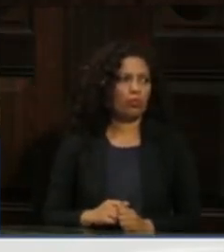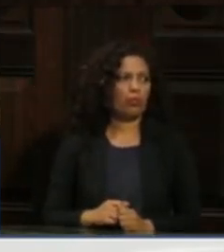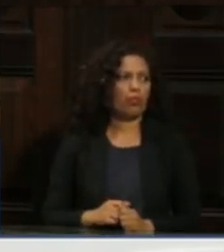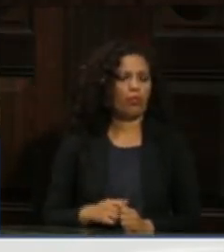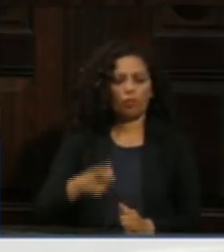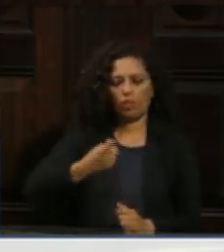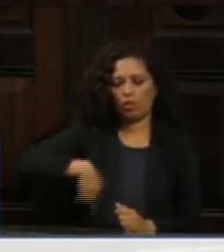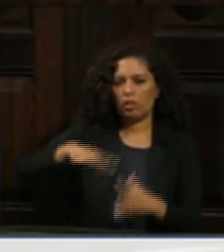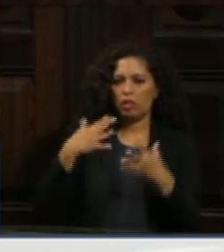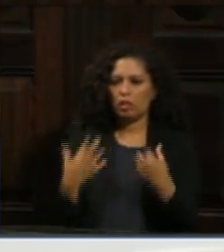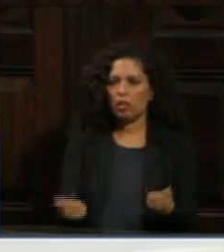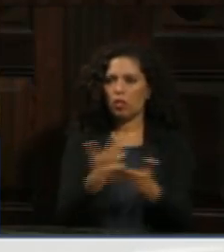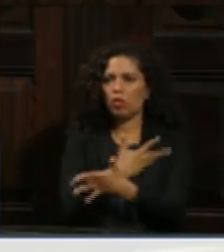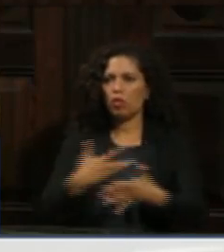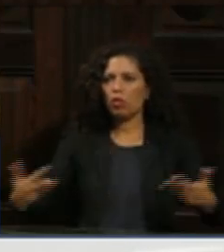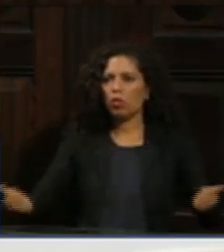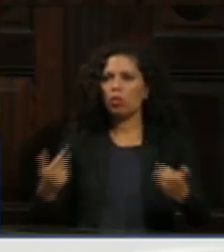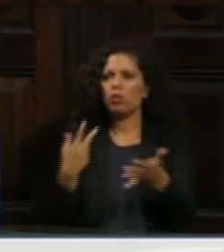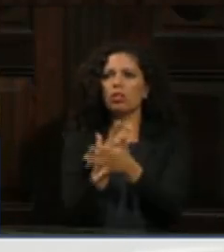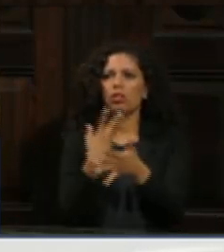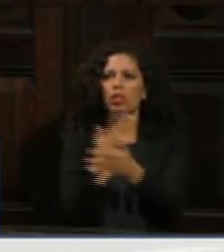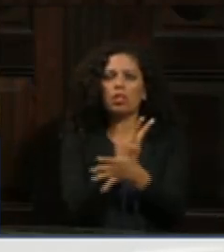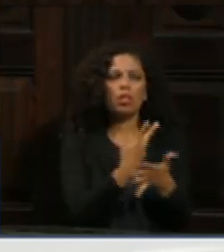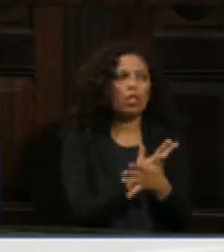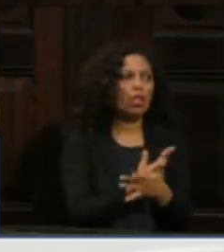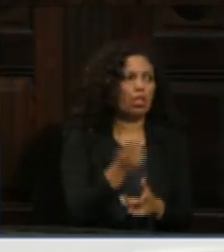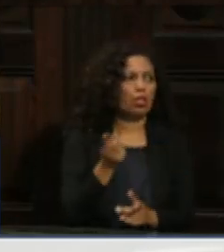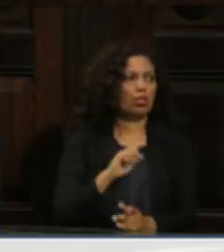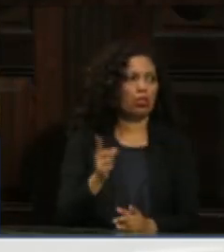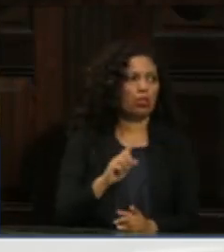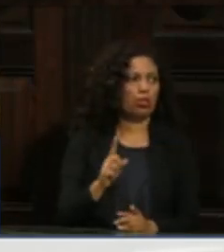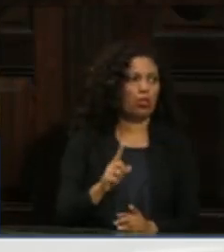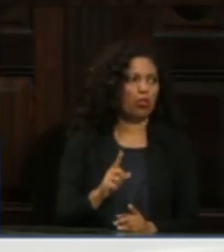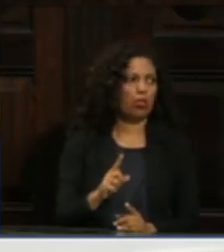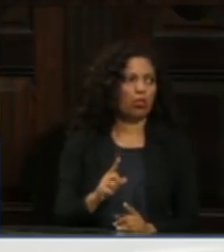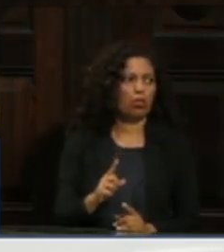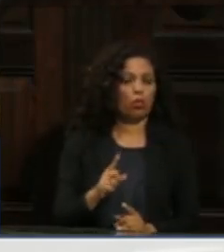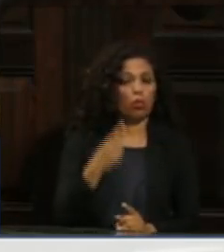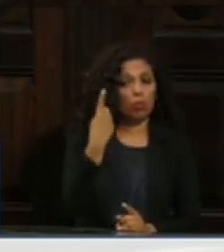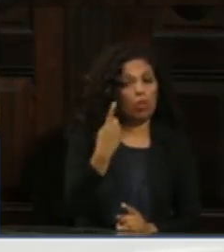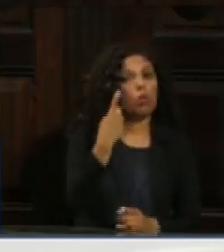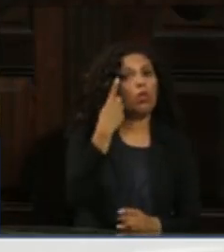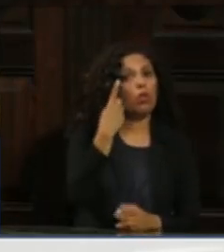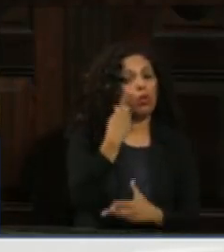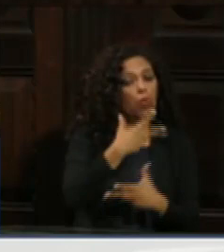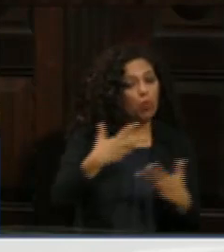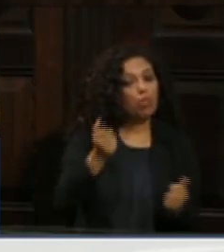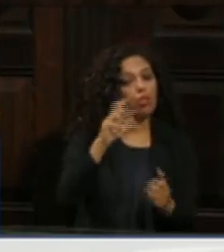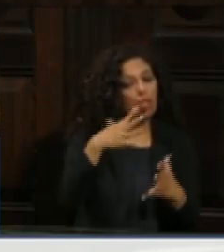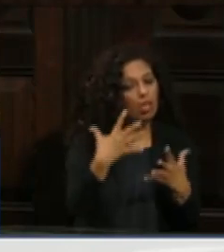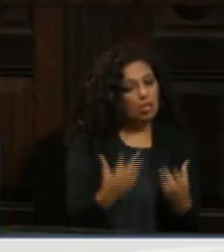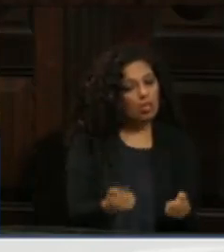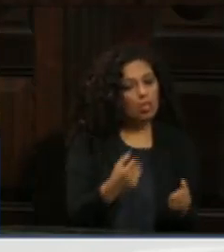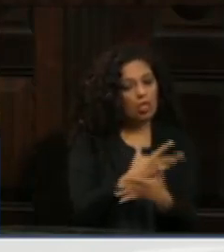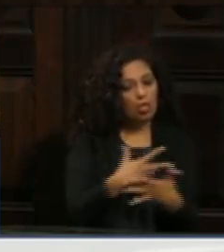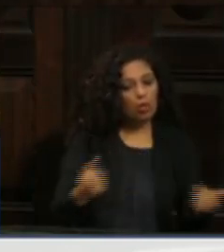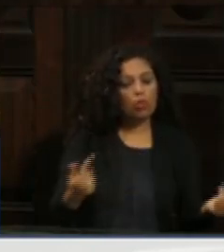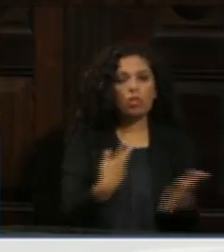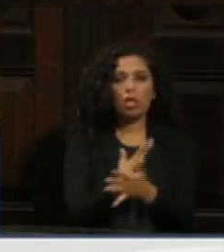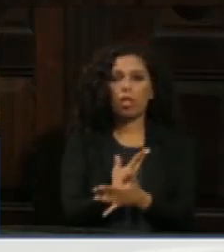me preocupa, porque não serve à democracia, não serve ao bem-estar da população, não serve aos valores que deveriam presidir